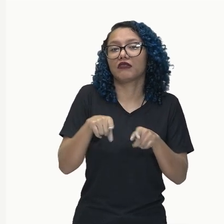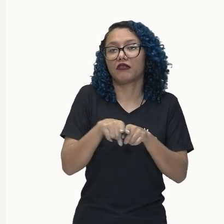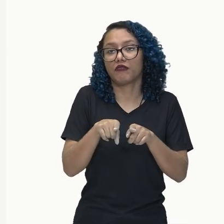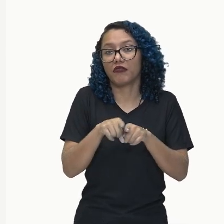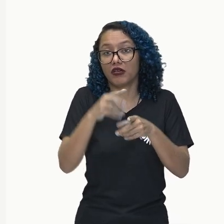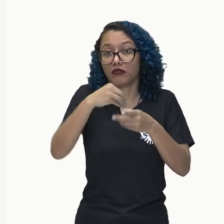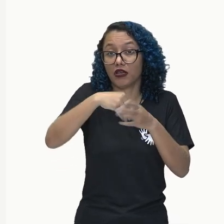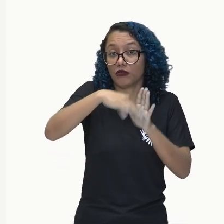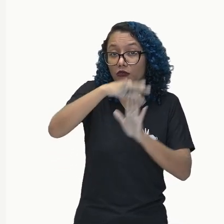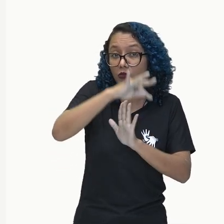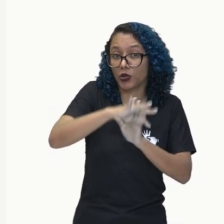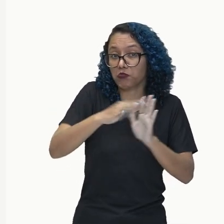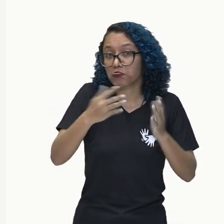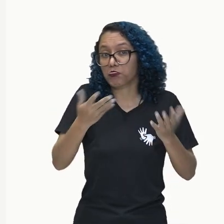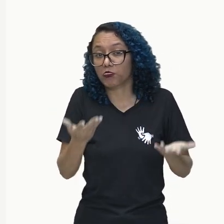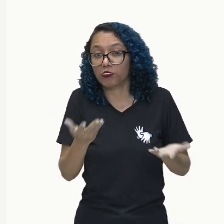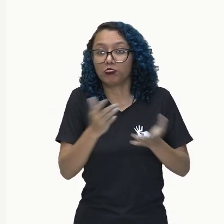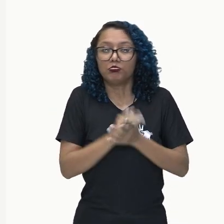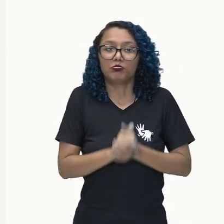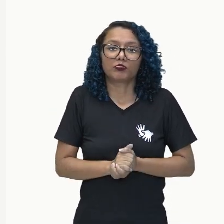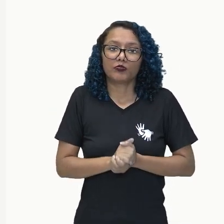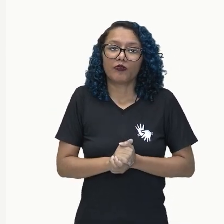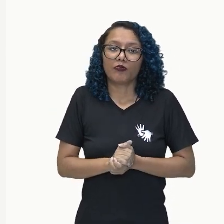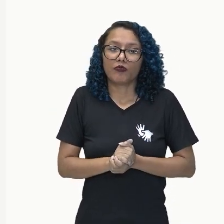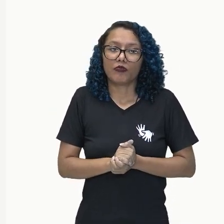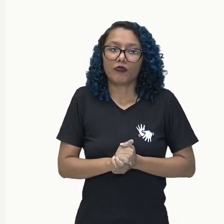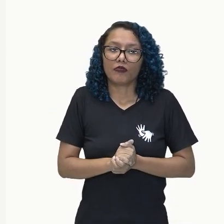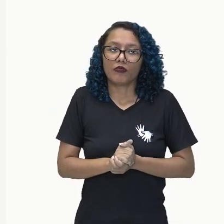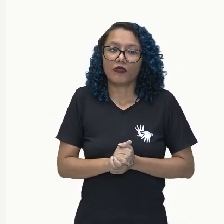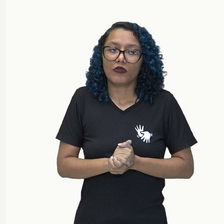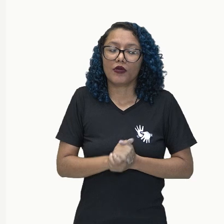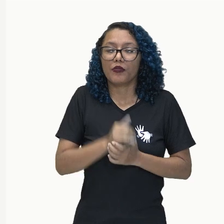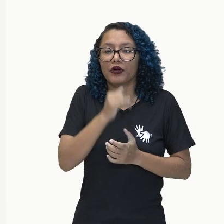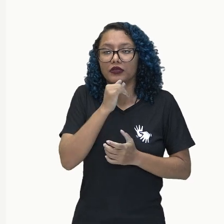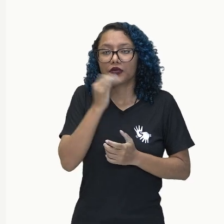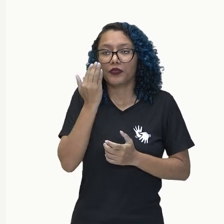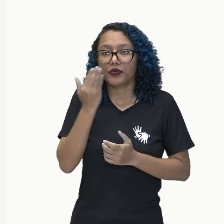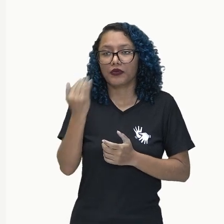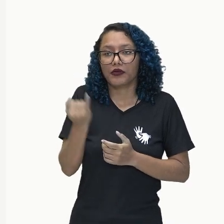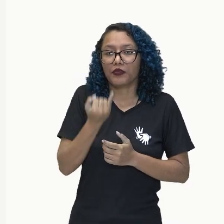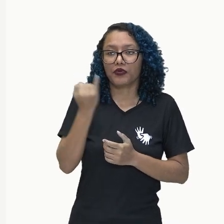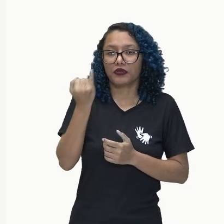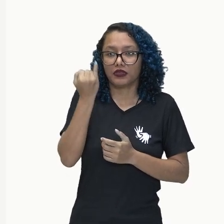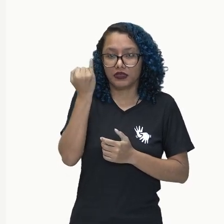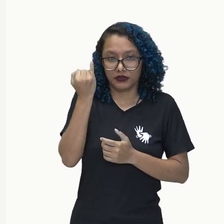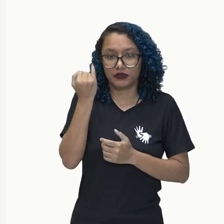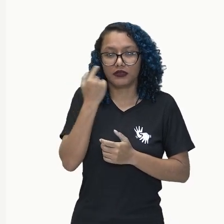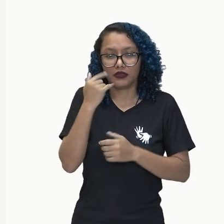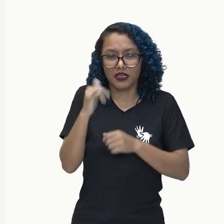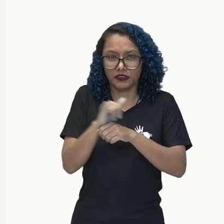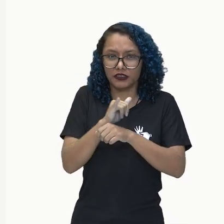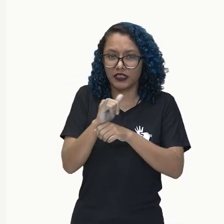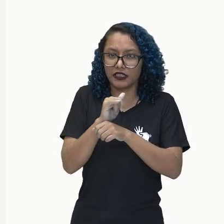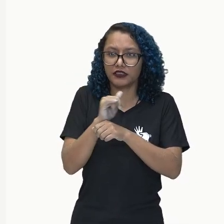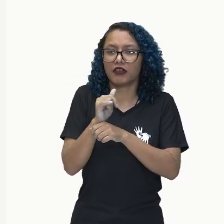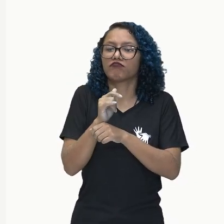nessas reportagens. A importância da pegada hídrica como um indicador